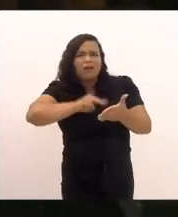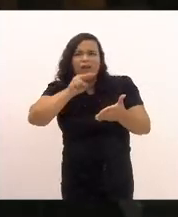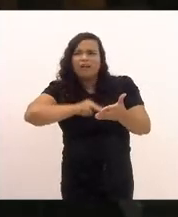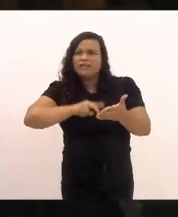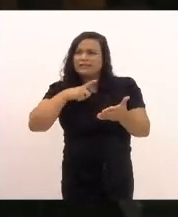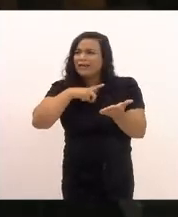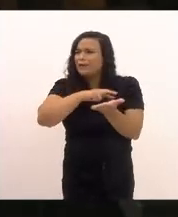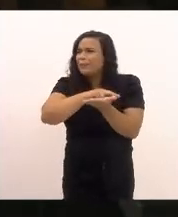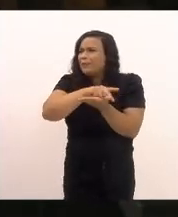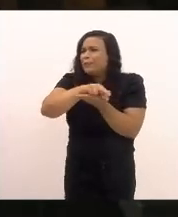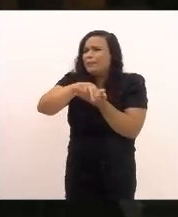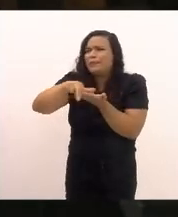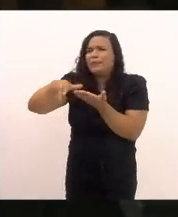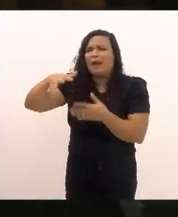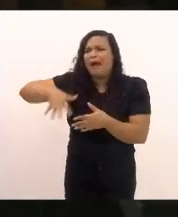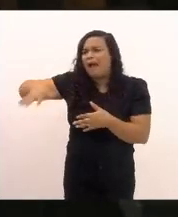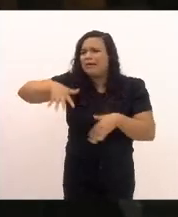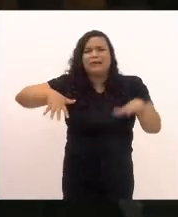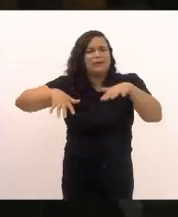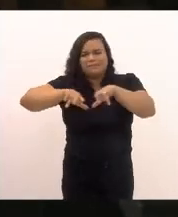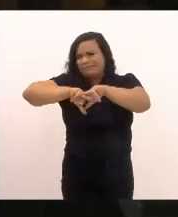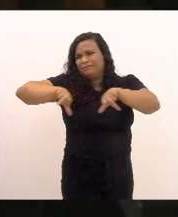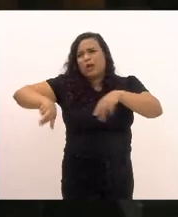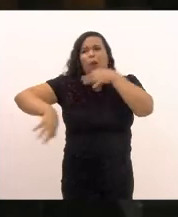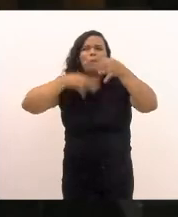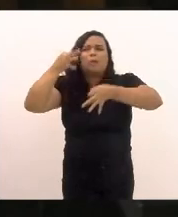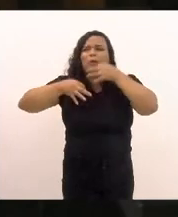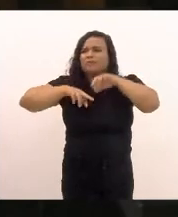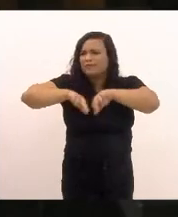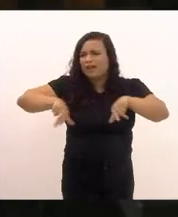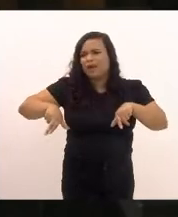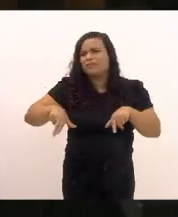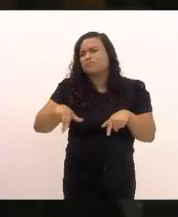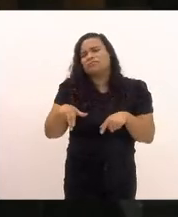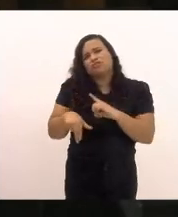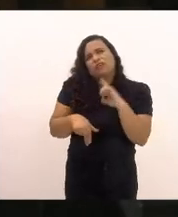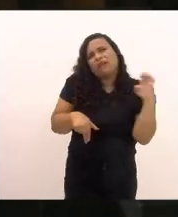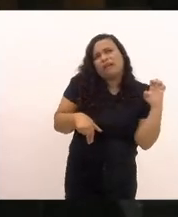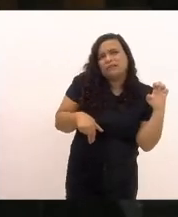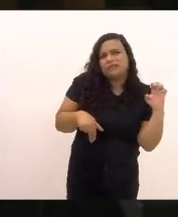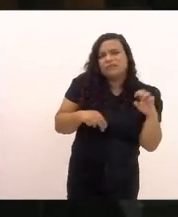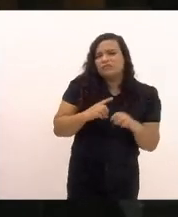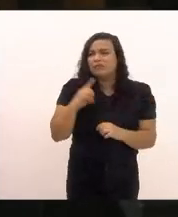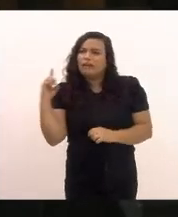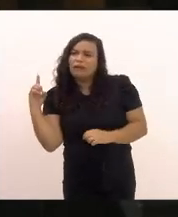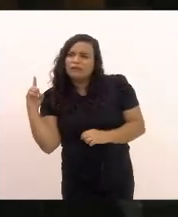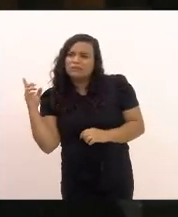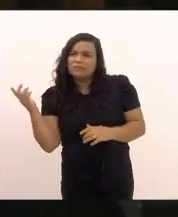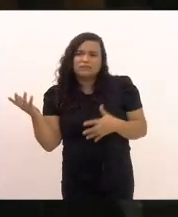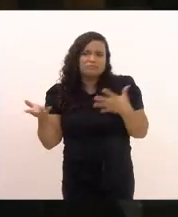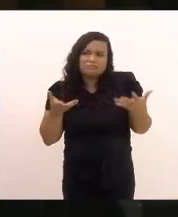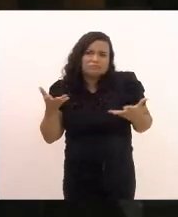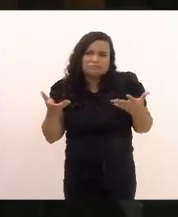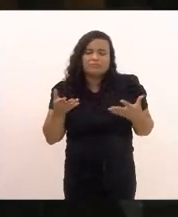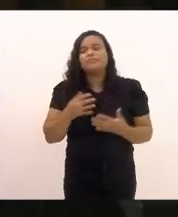mais diversos segmentos, quer seja de esquerda, quer seja de direita,